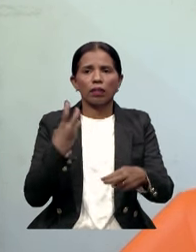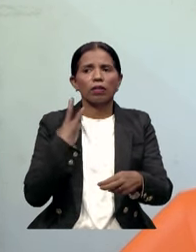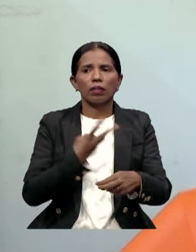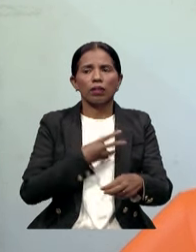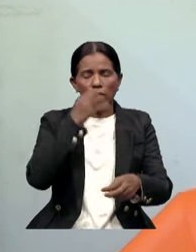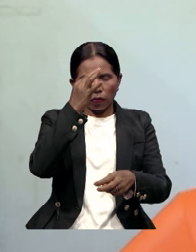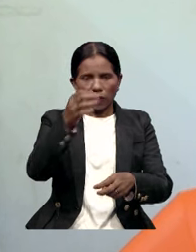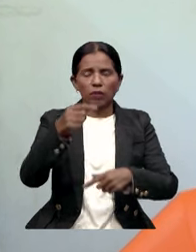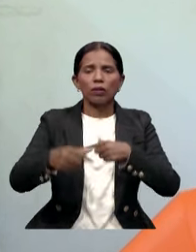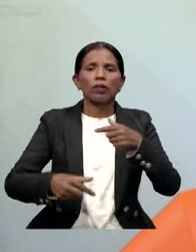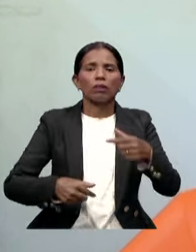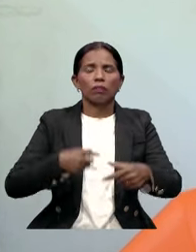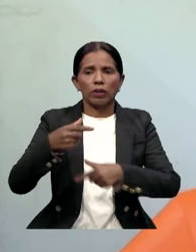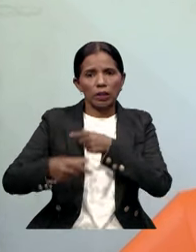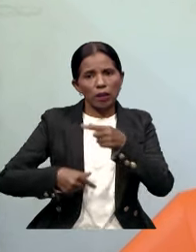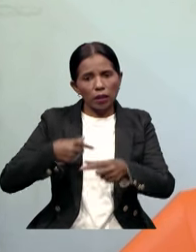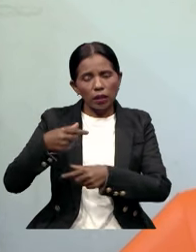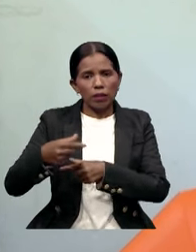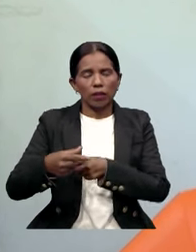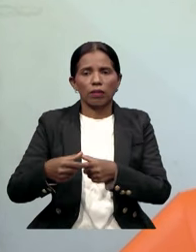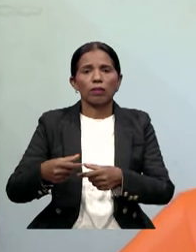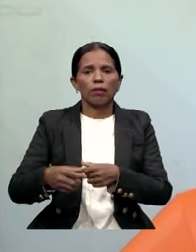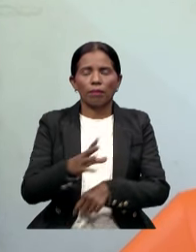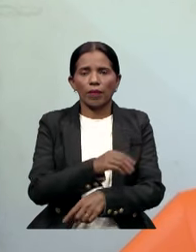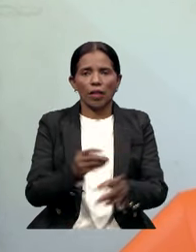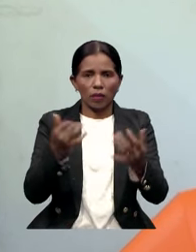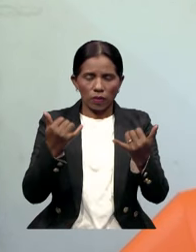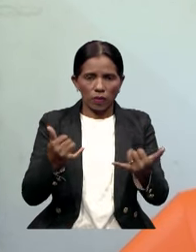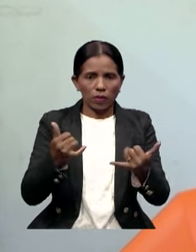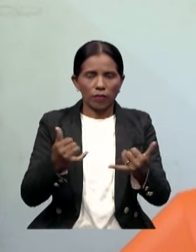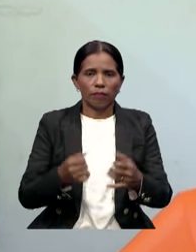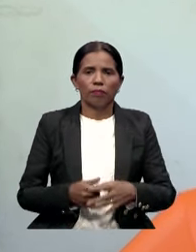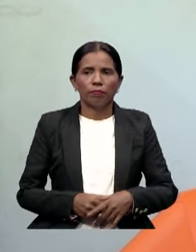futuro jarasan ane be maksimai ora se ita